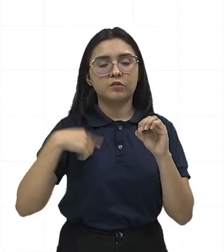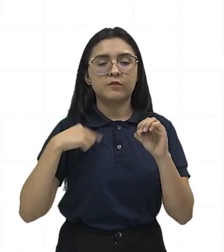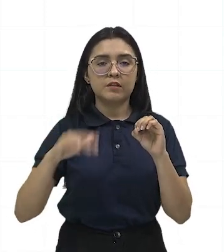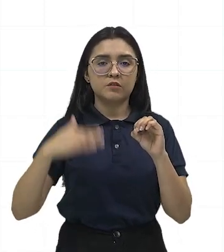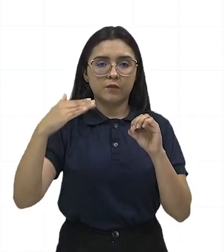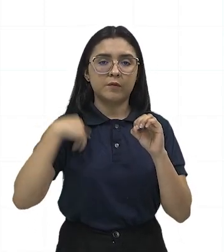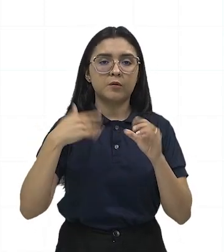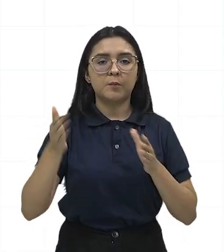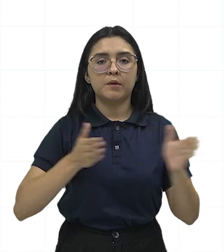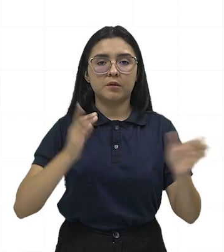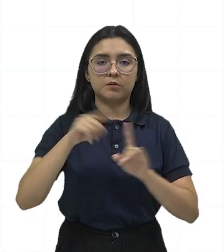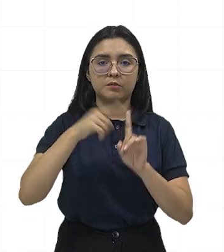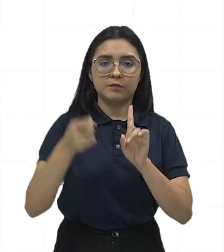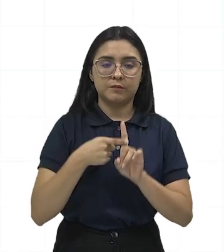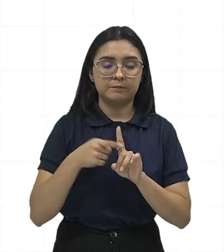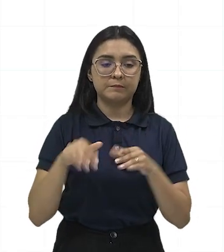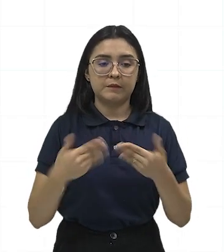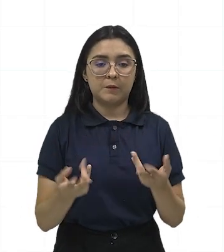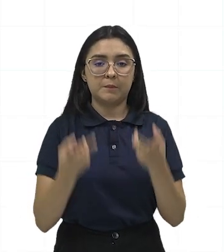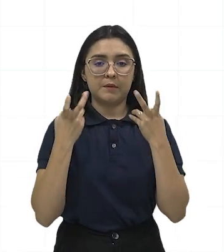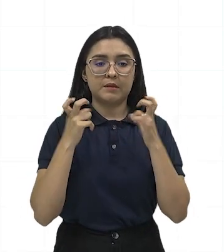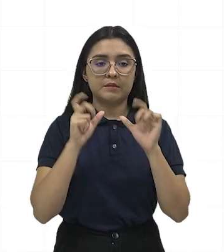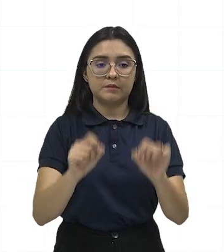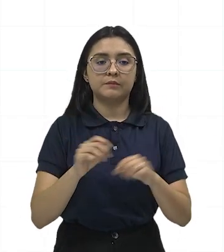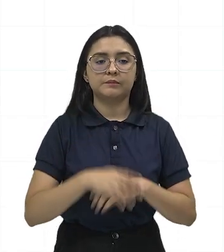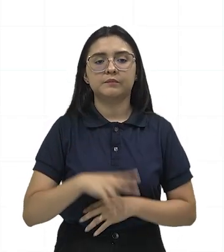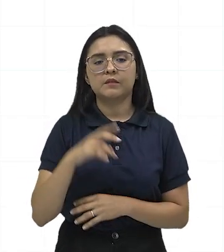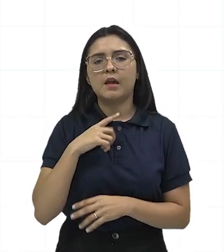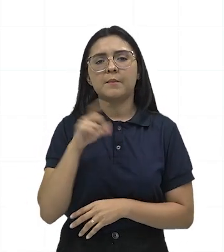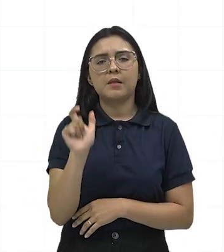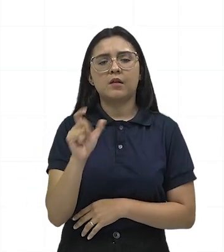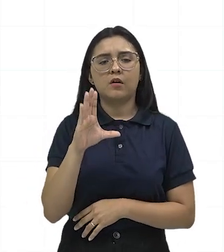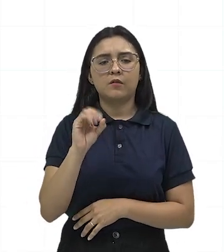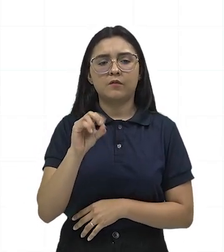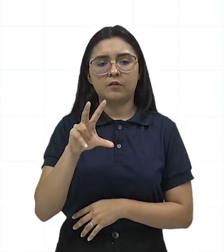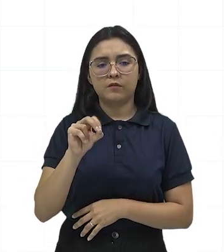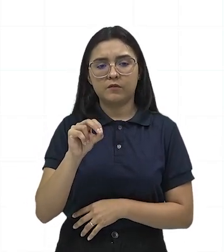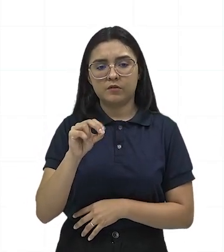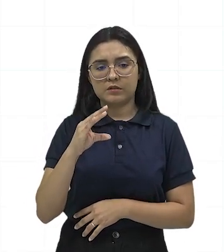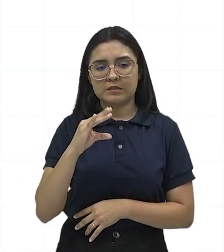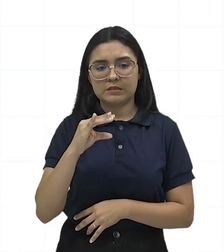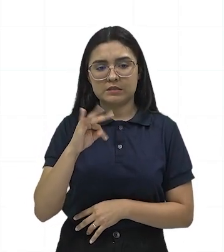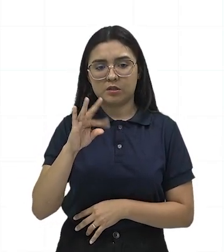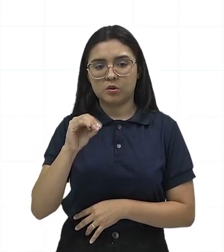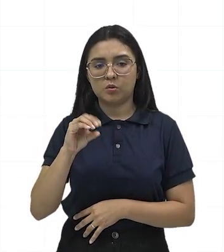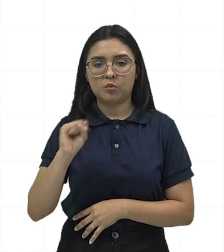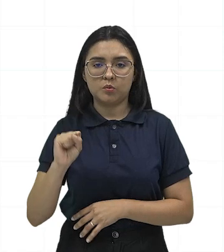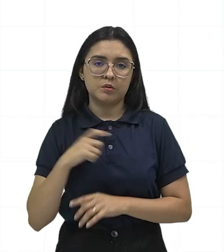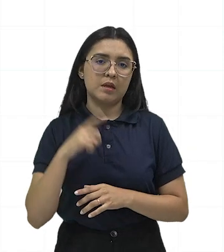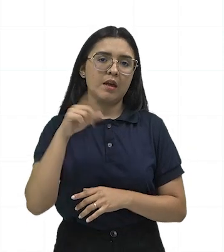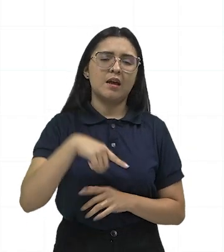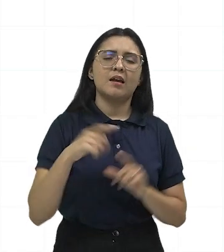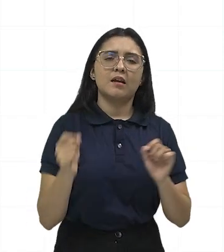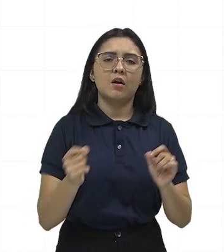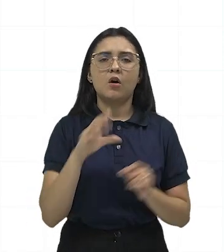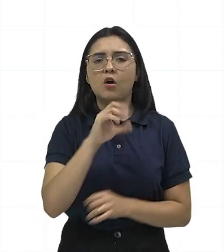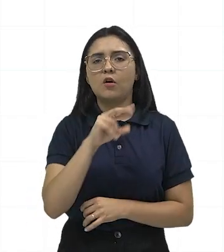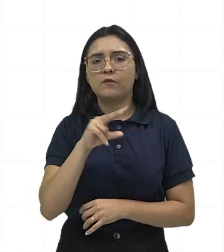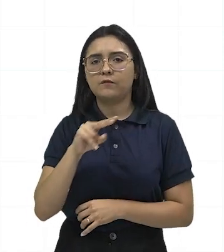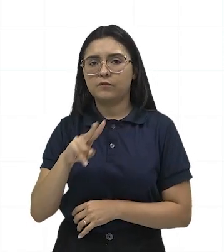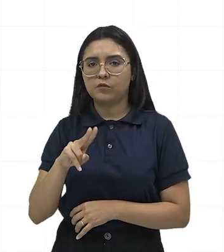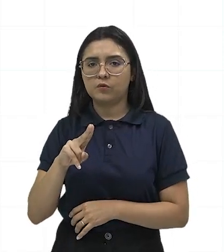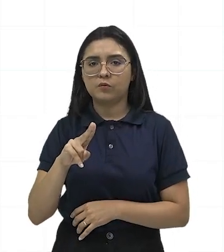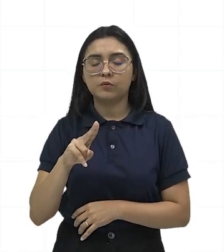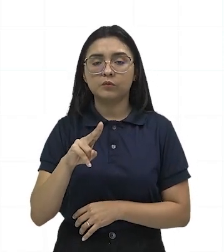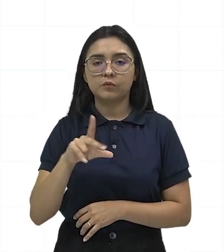a gestação. Então observe aí esse termo ovócito, nada mais é do que óvulo, Só que a gente só chama de óvulo